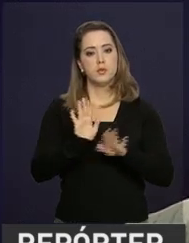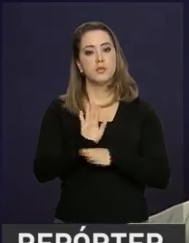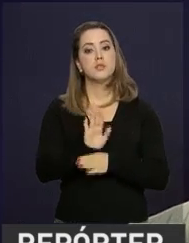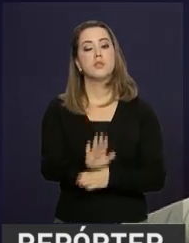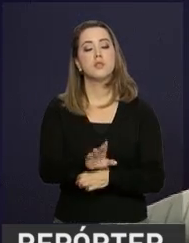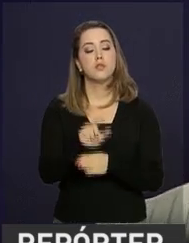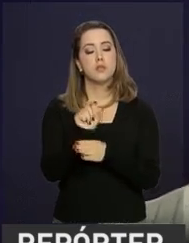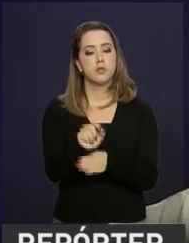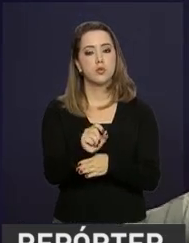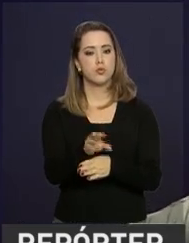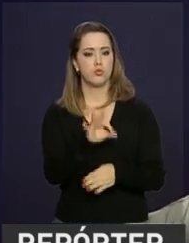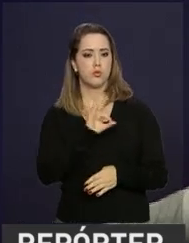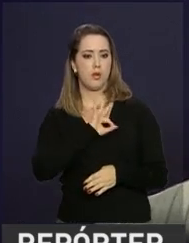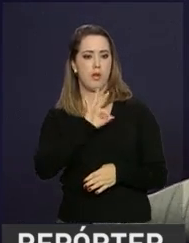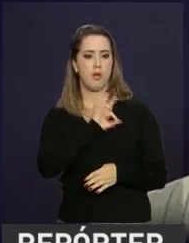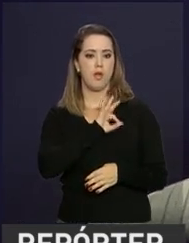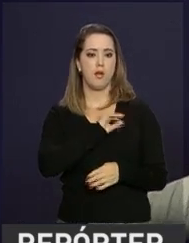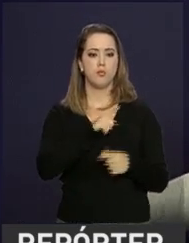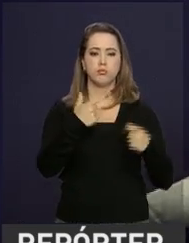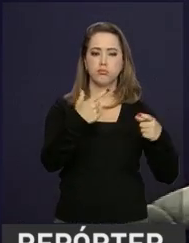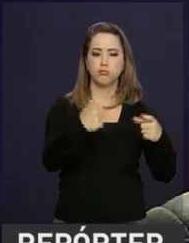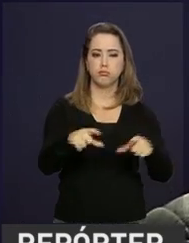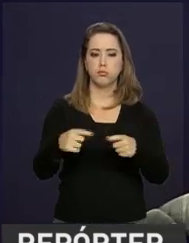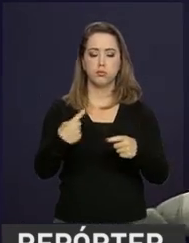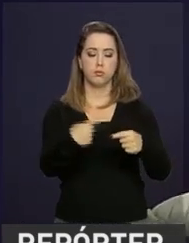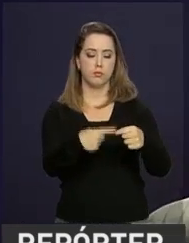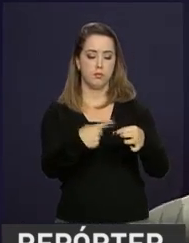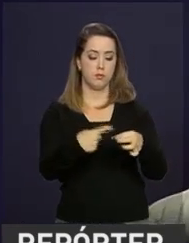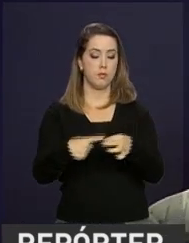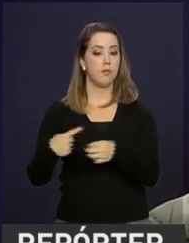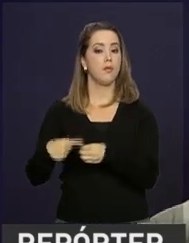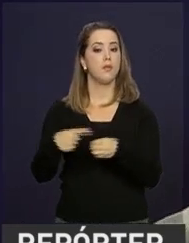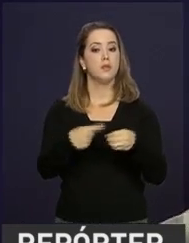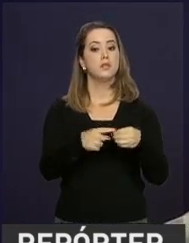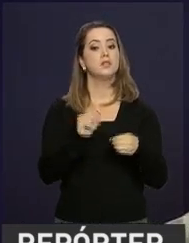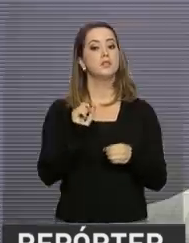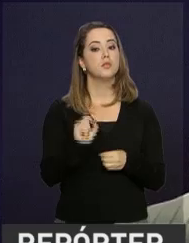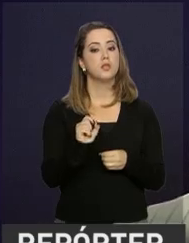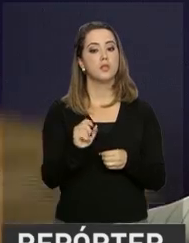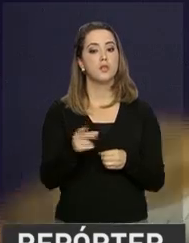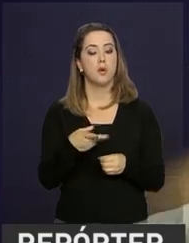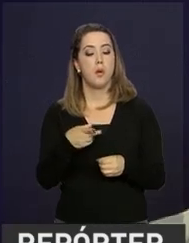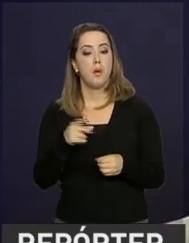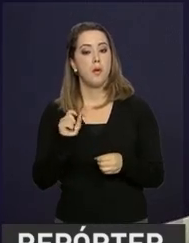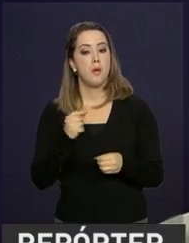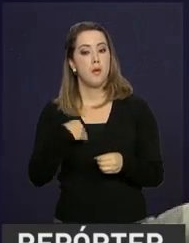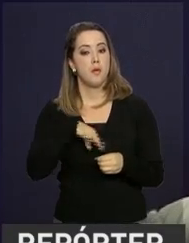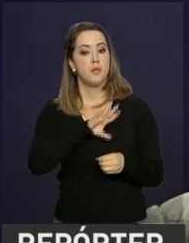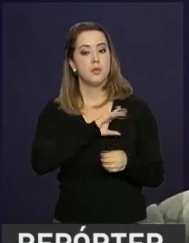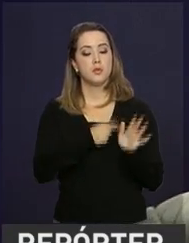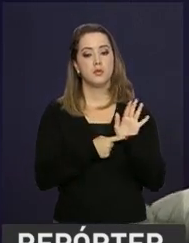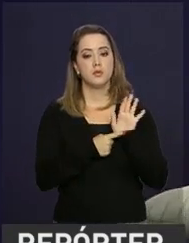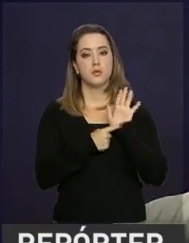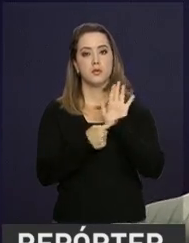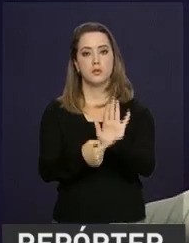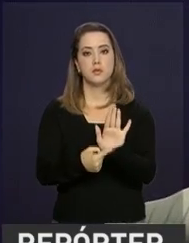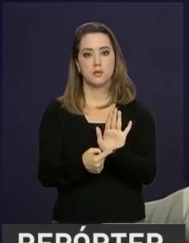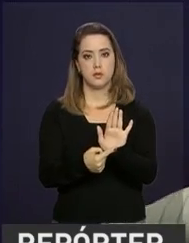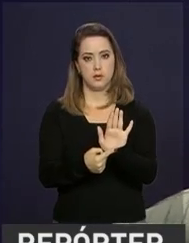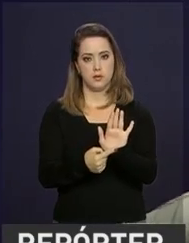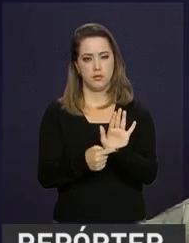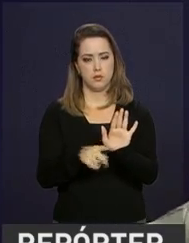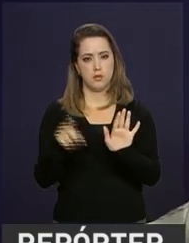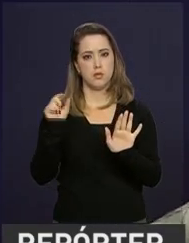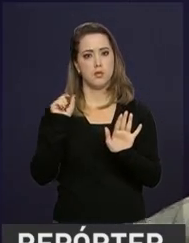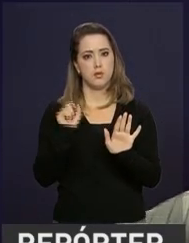vamos utilizar a verba que pode ser utilizada seja paraa Força Nacional seja nós apresentarmos eh e